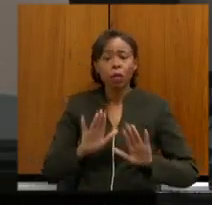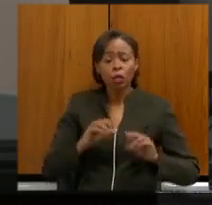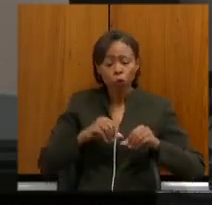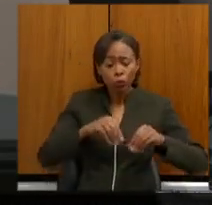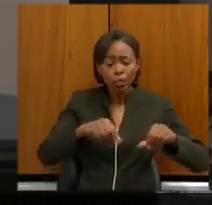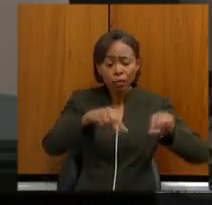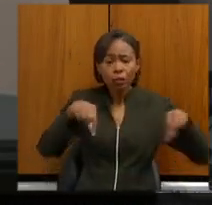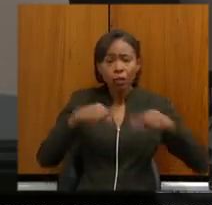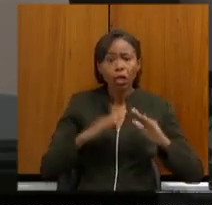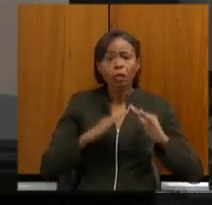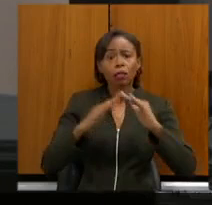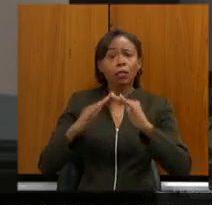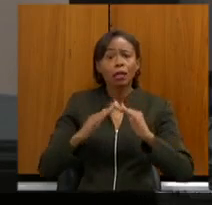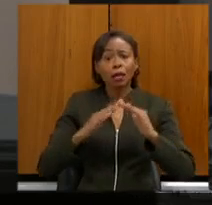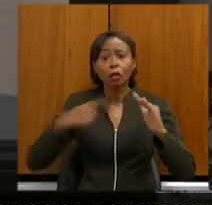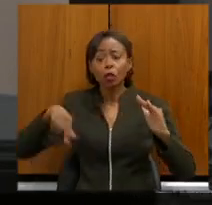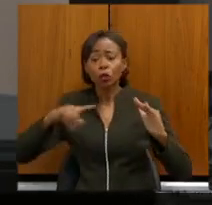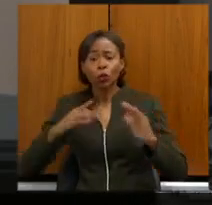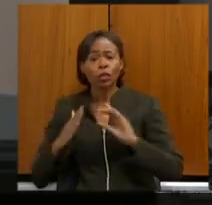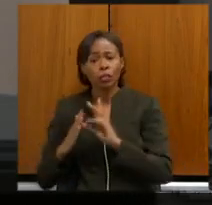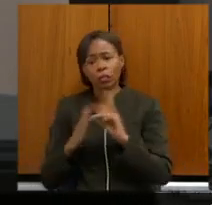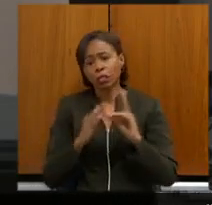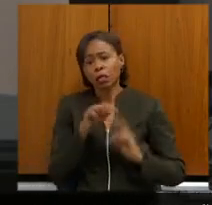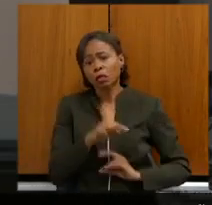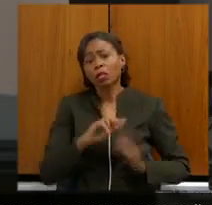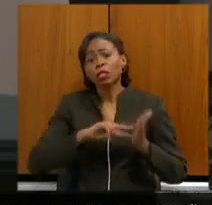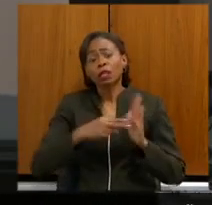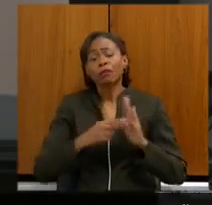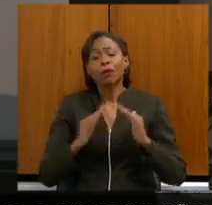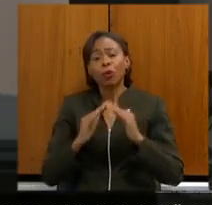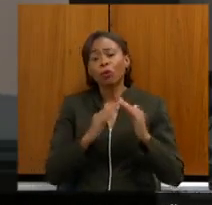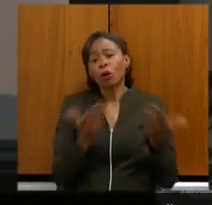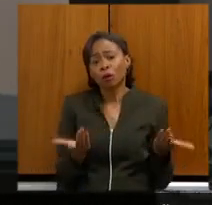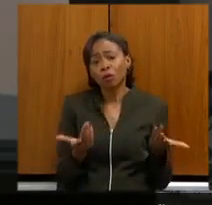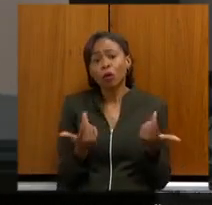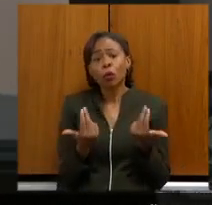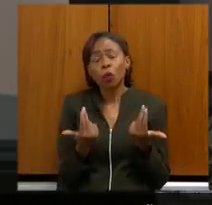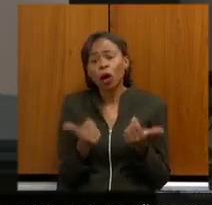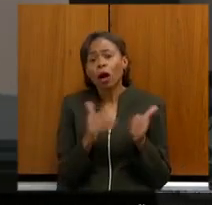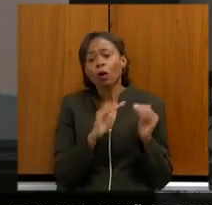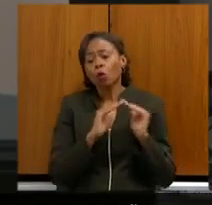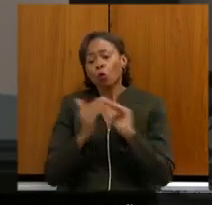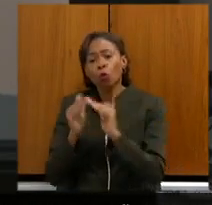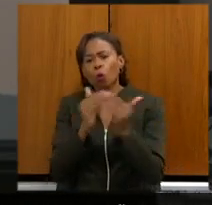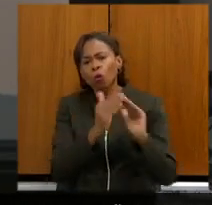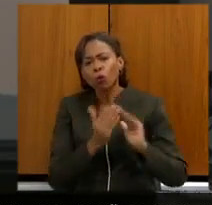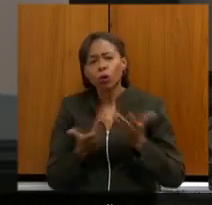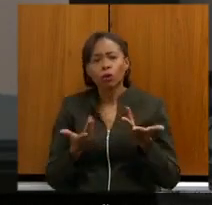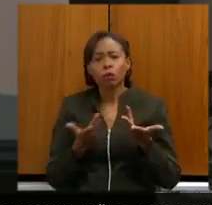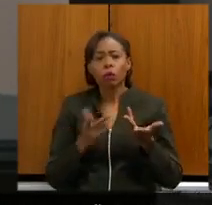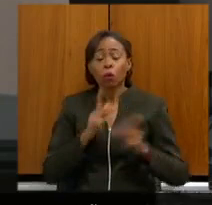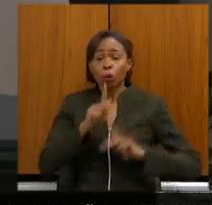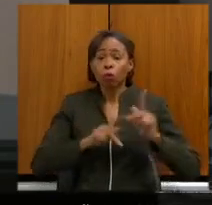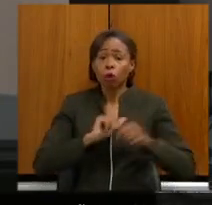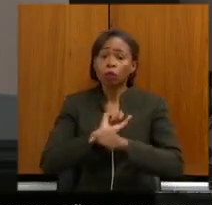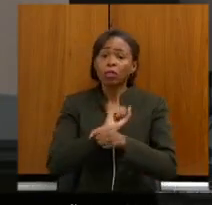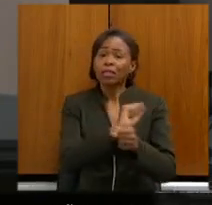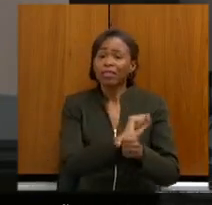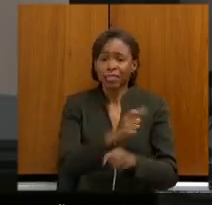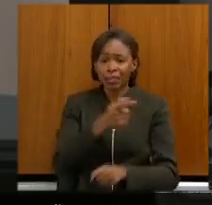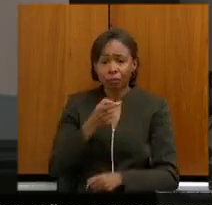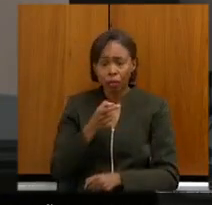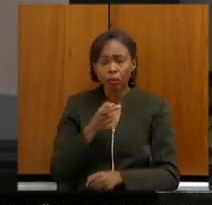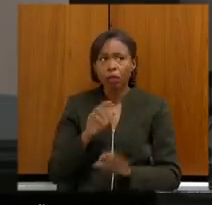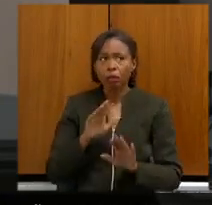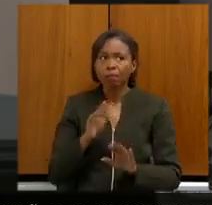território que a moradia para nós povos indígenas para o povo da periferia para a população quilombola na verdade não dá para